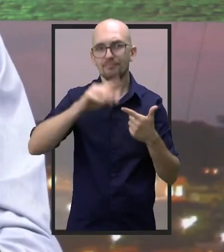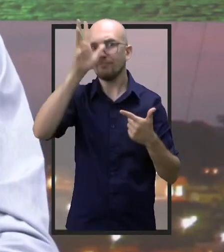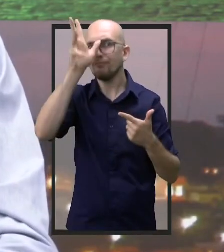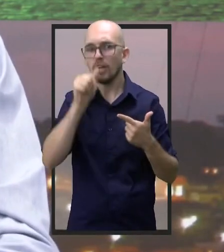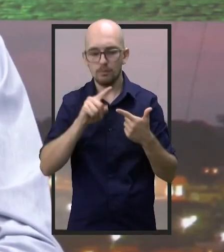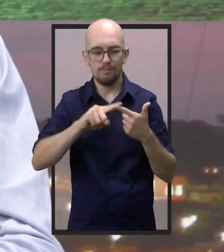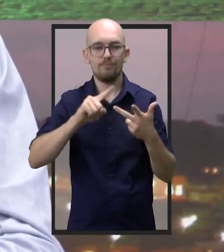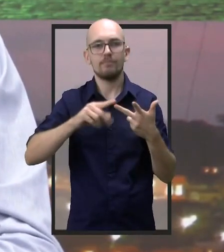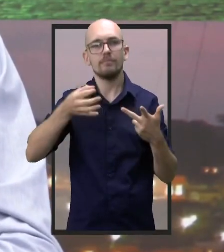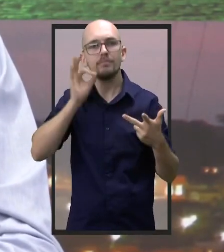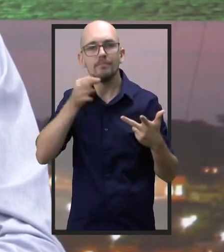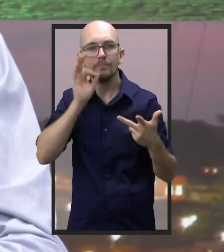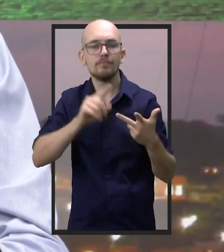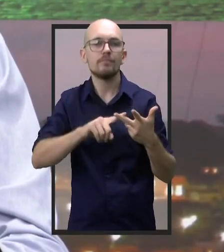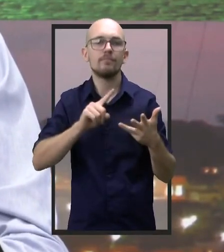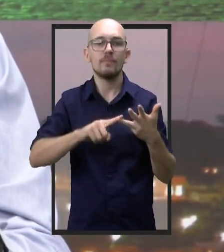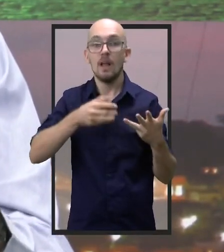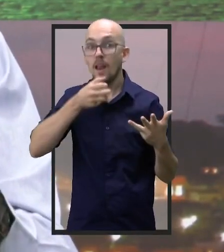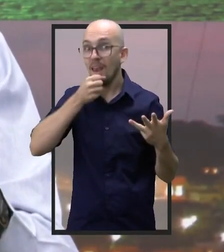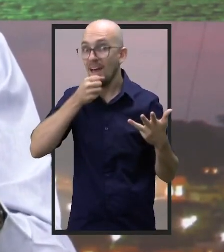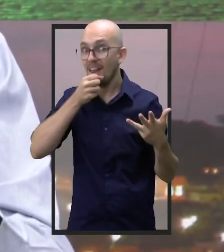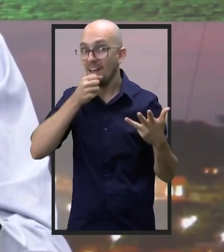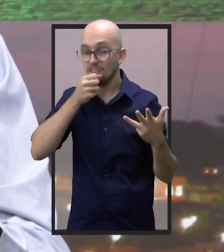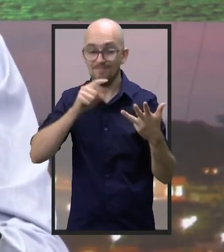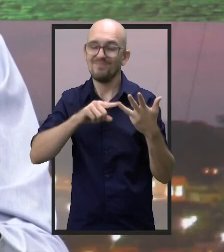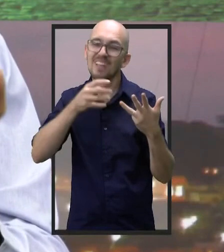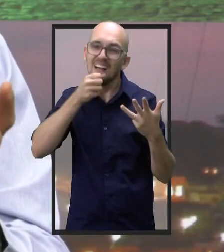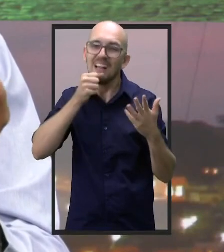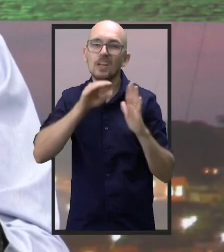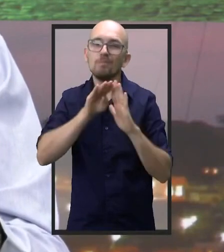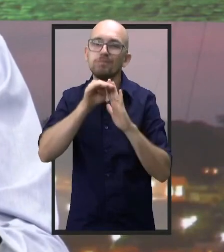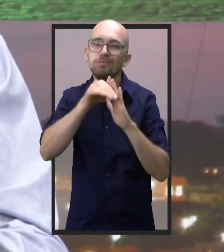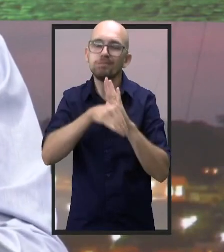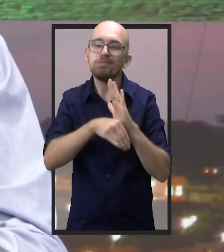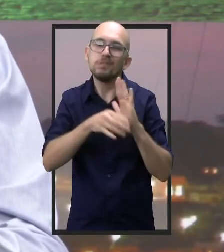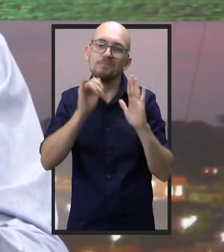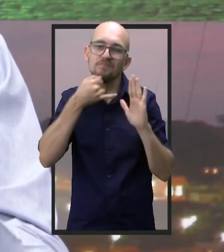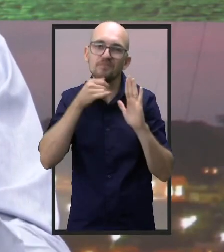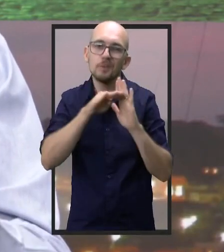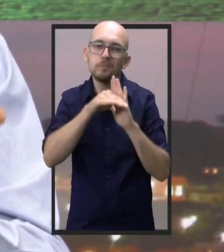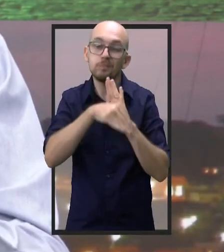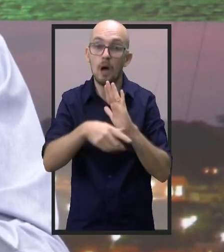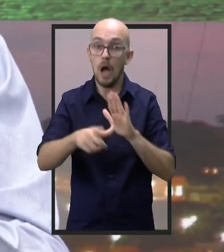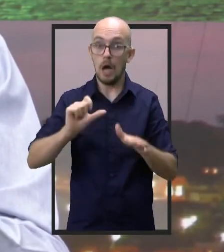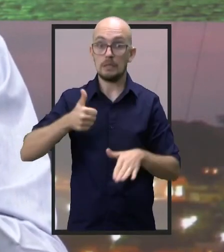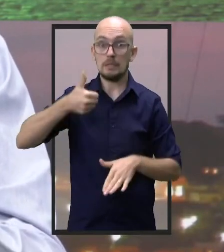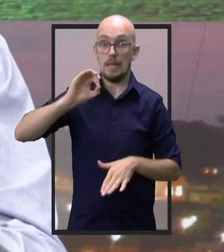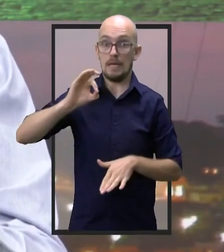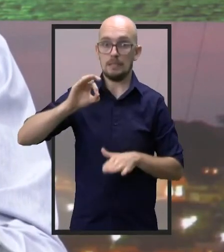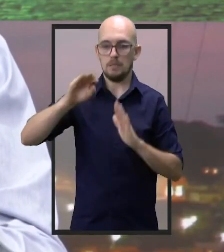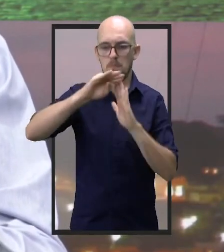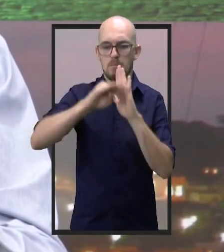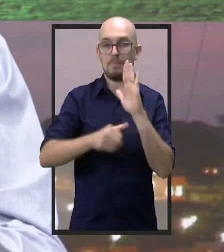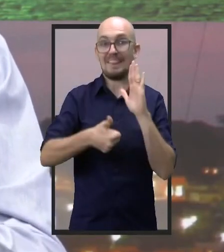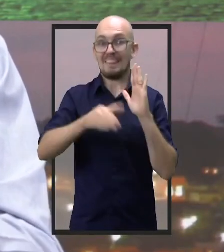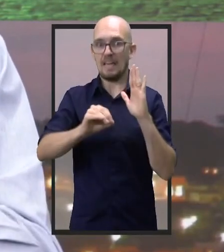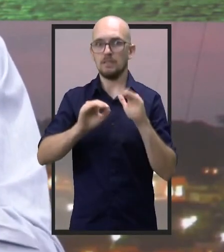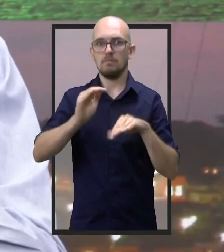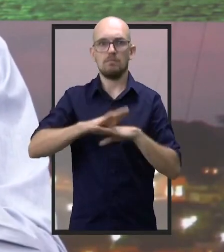é café, é laranja que está em declínio, infelizmente, mas éramos entre as 10, a mais